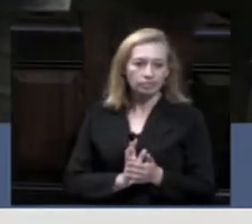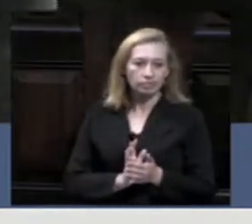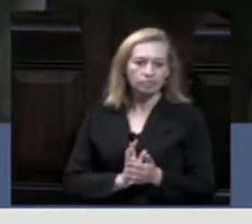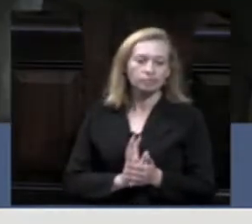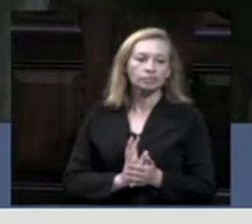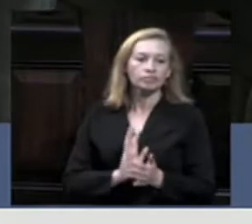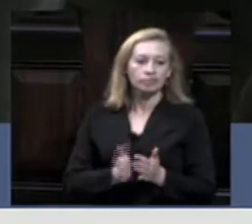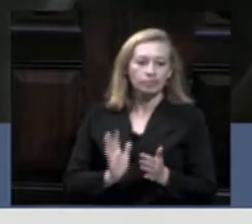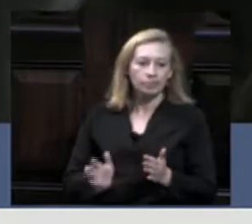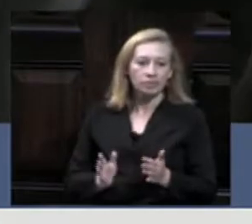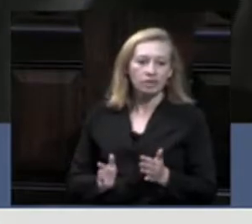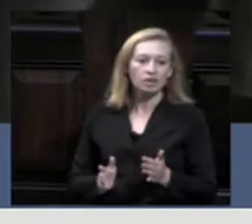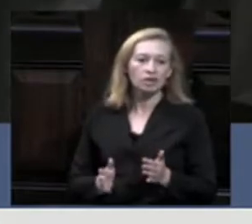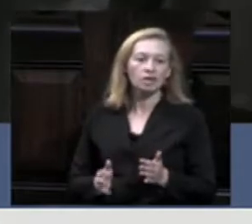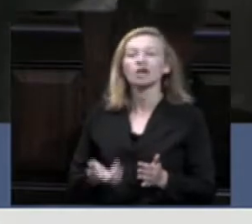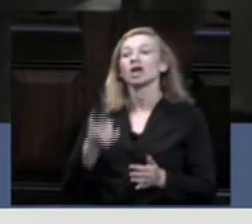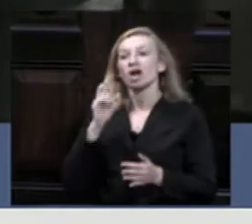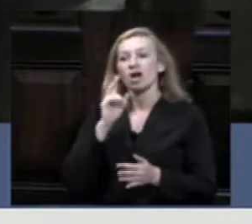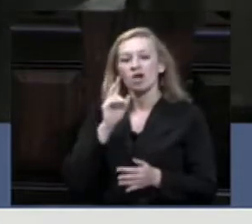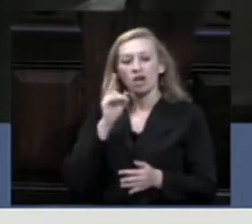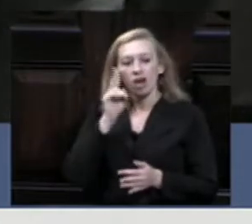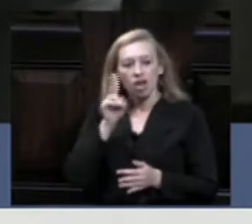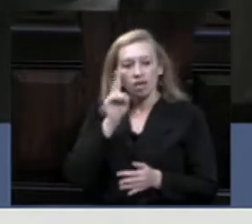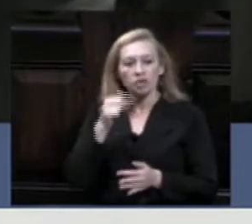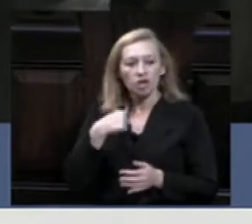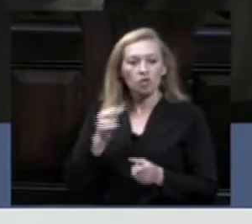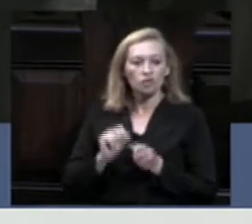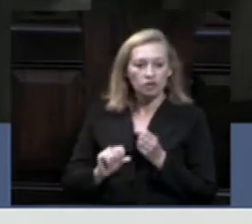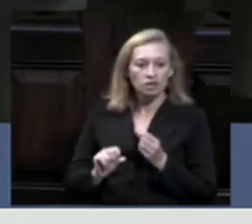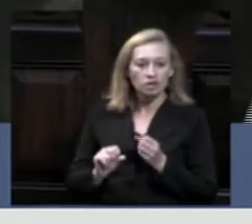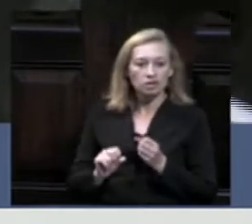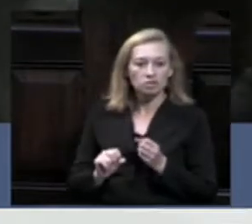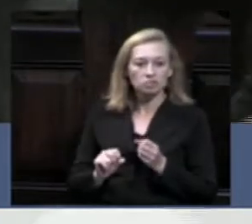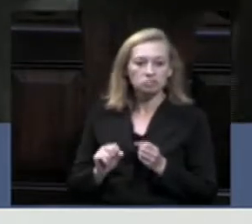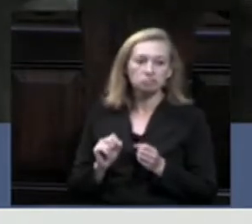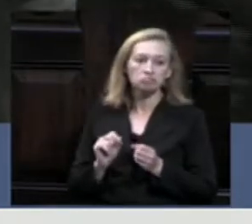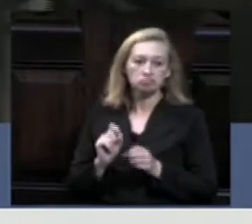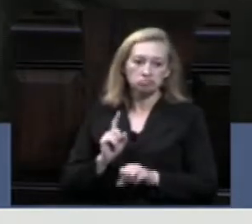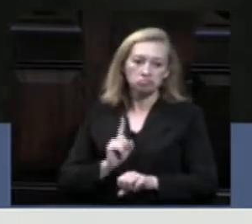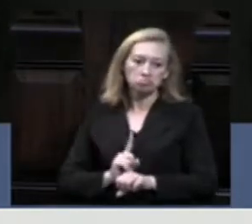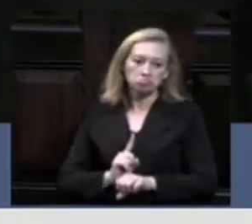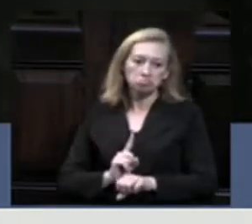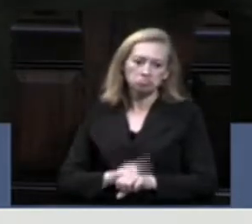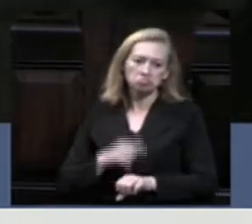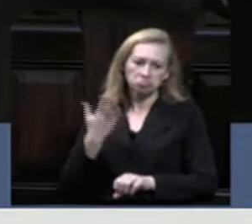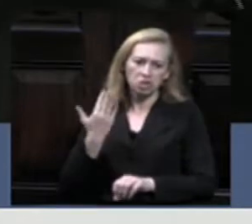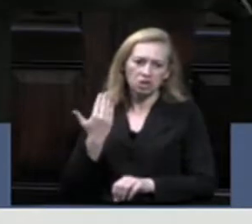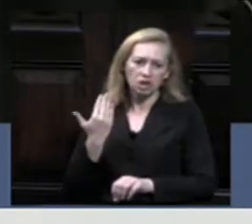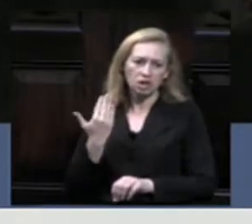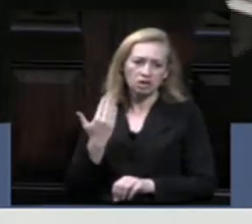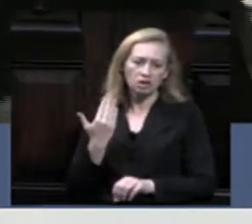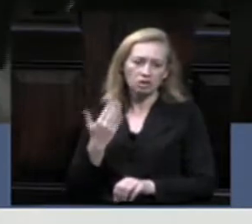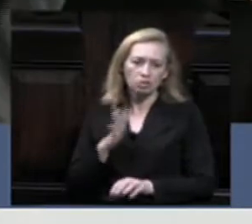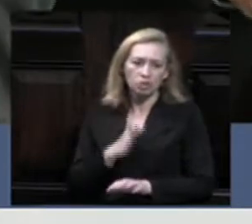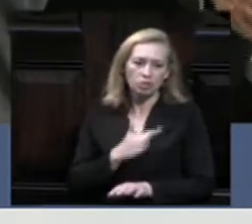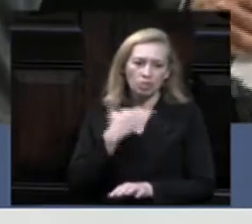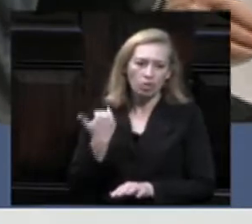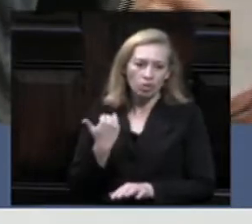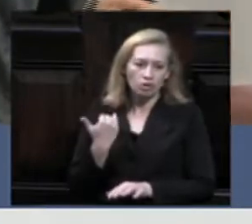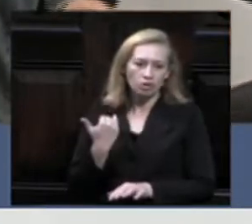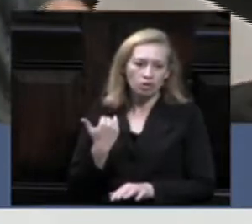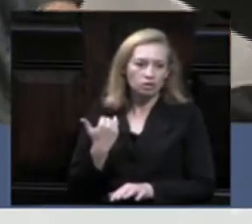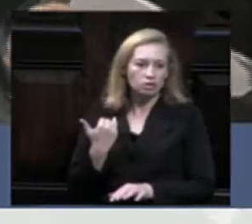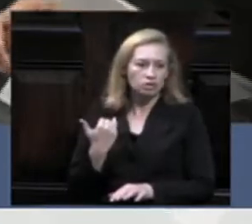importante. Eu me lembro que fiz uma questão de ordem neste plenário há algum tempo sobre a morte do